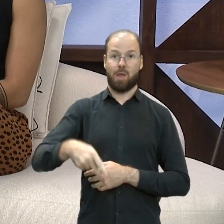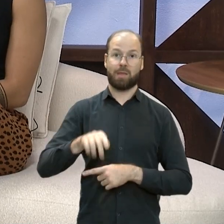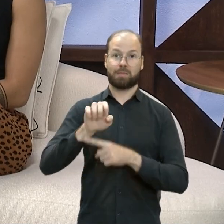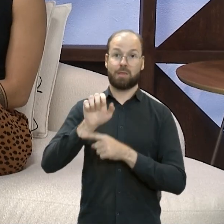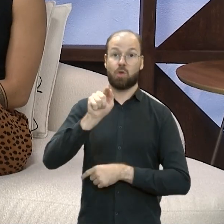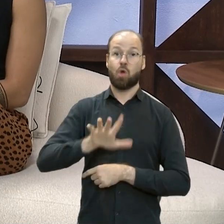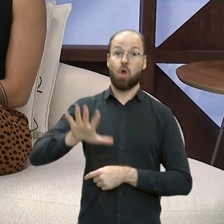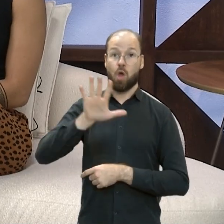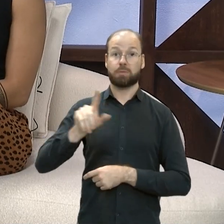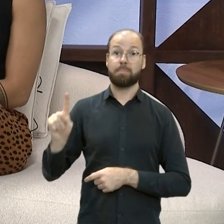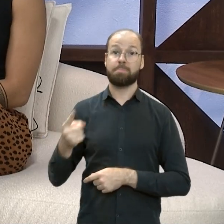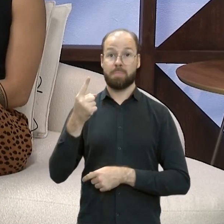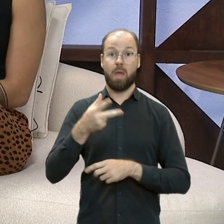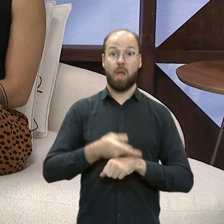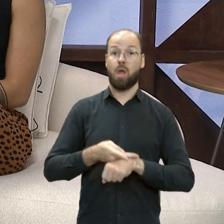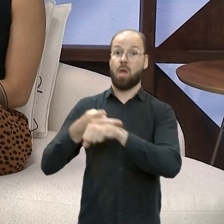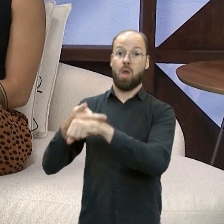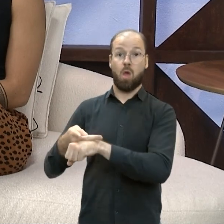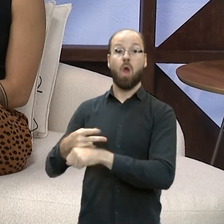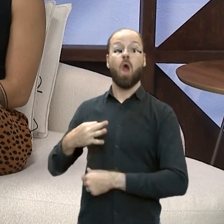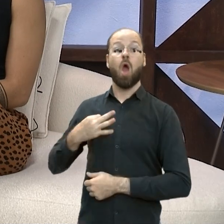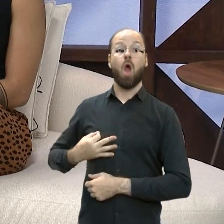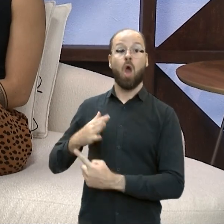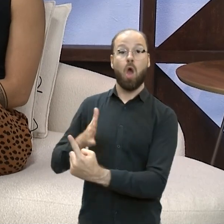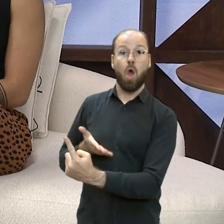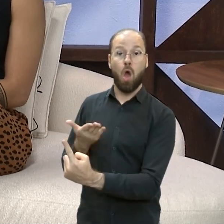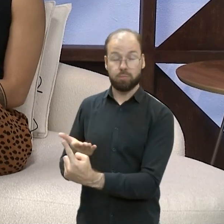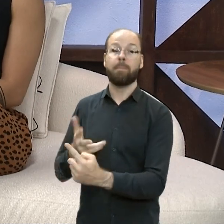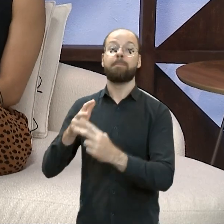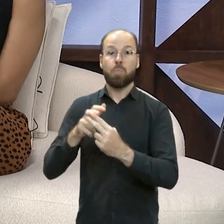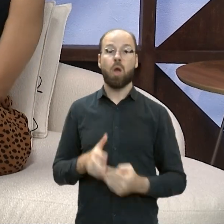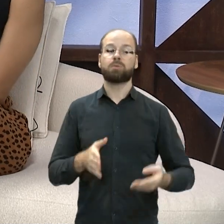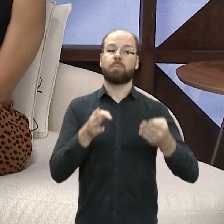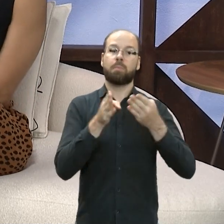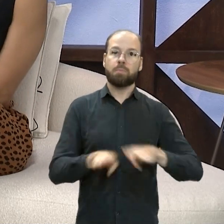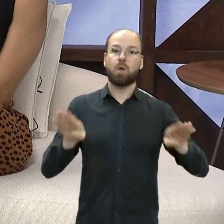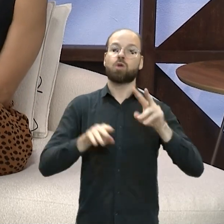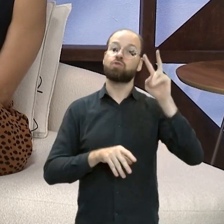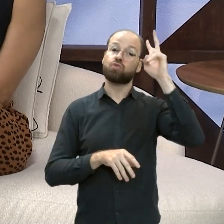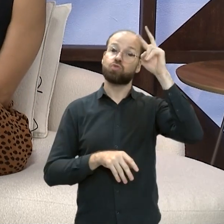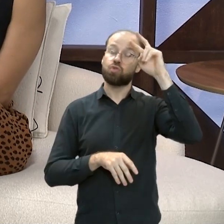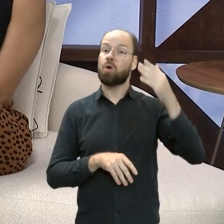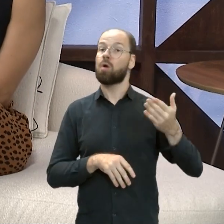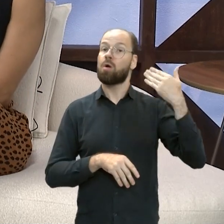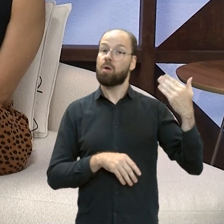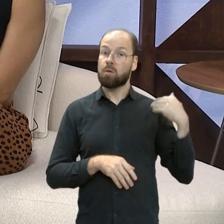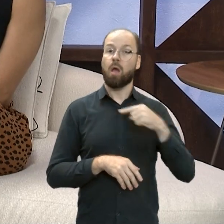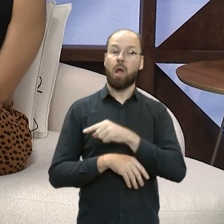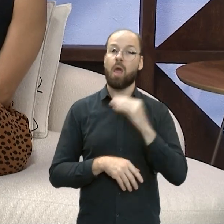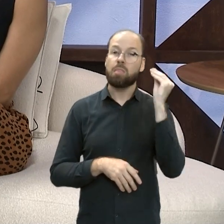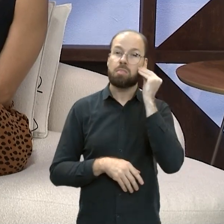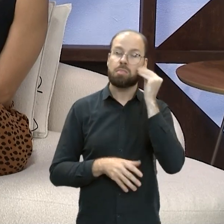ela recebe esse título como uma reparação histórica, né? Pela sua tentativa de entrar